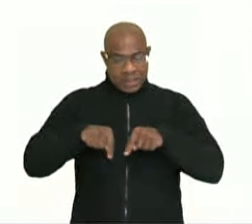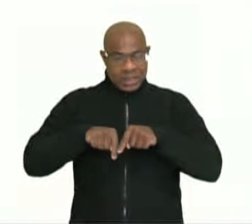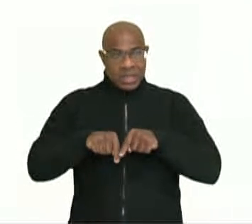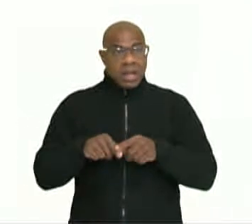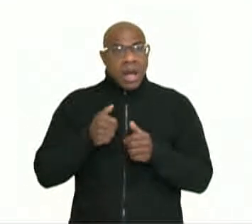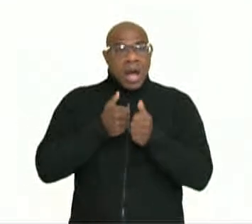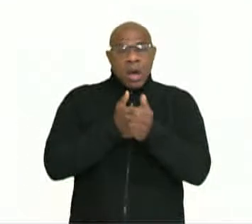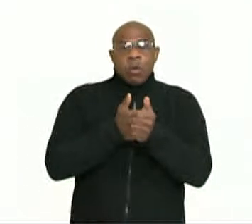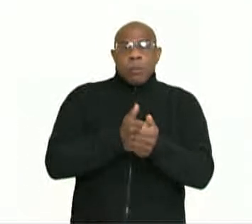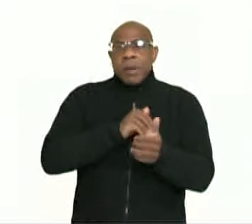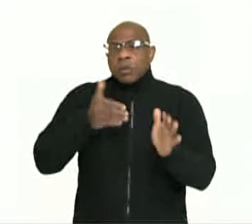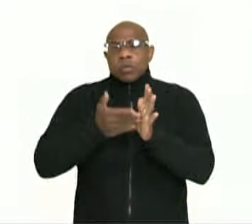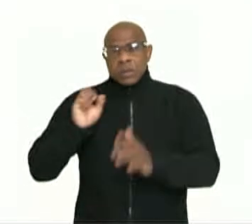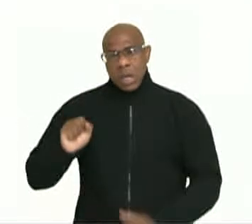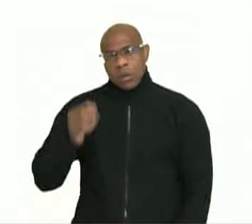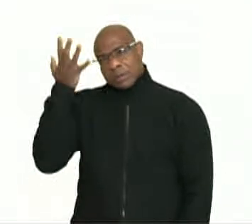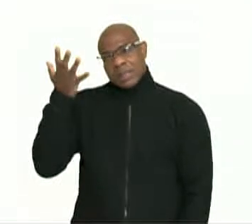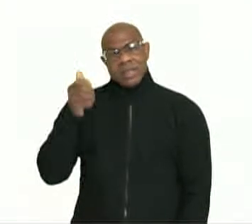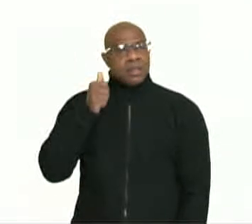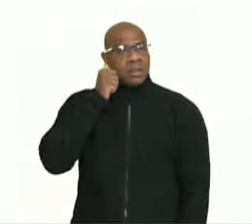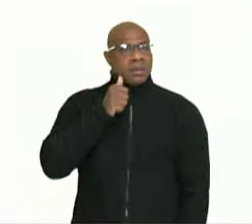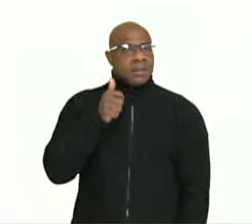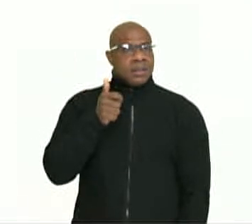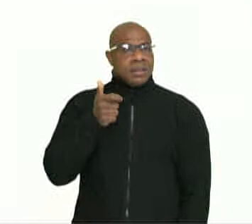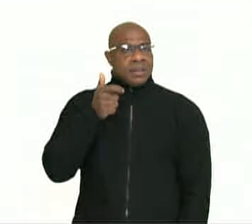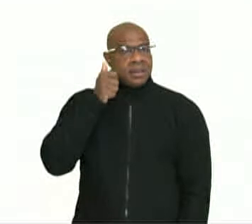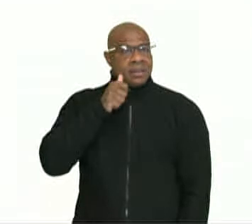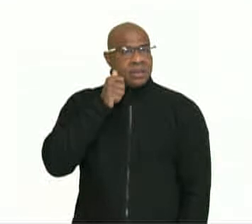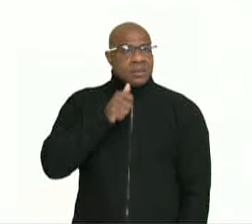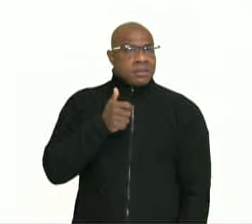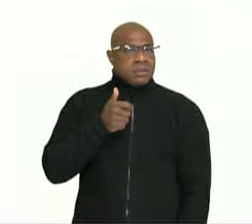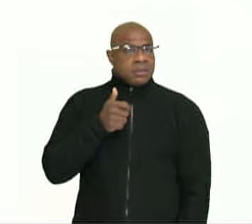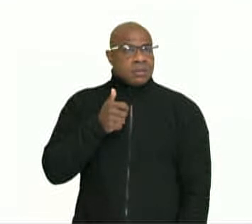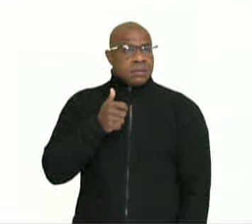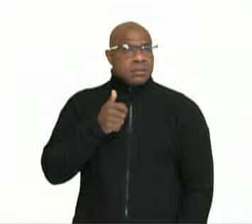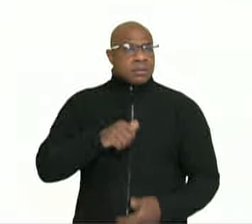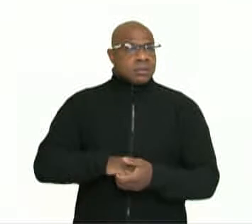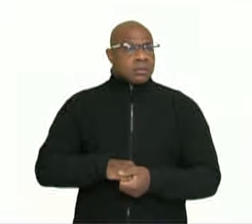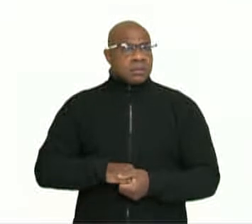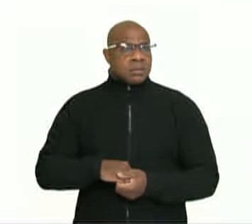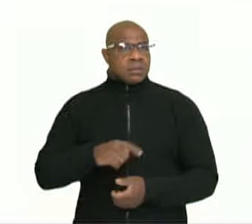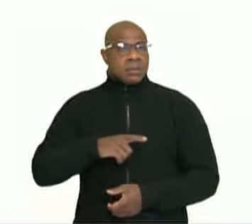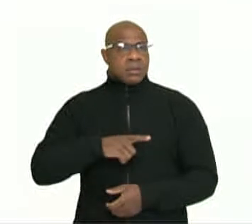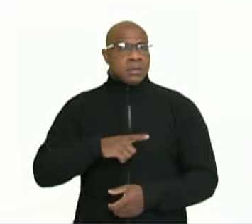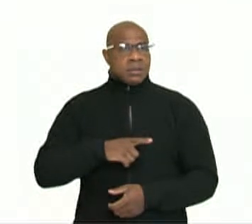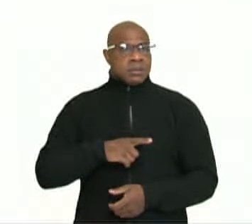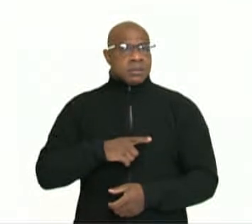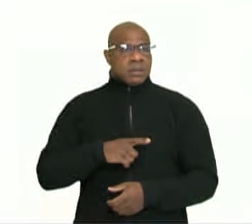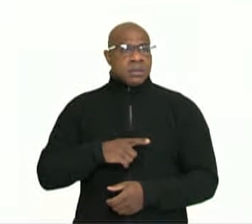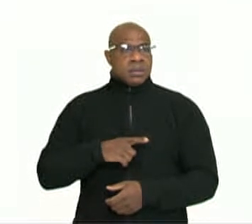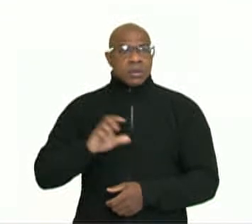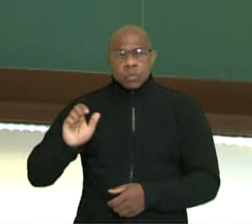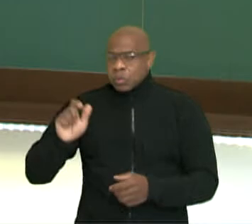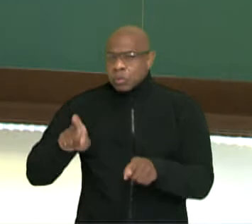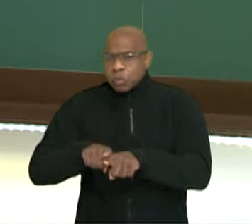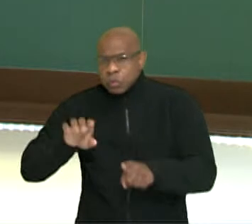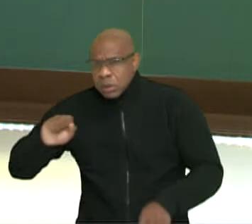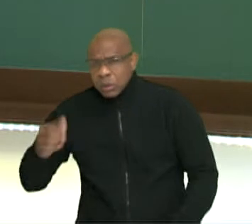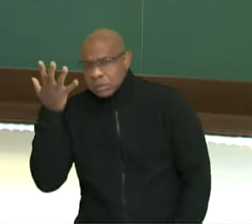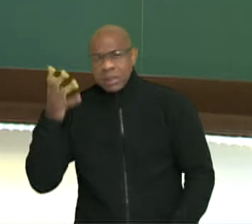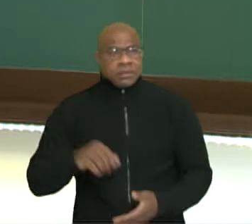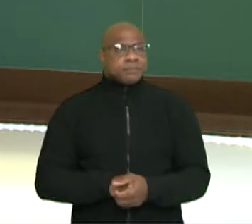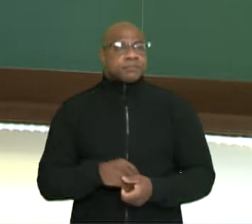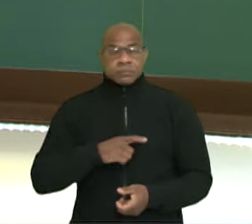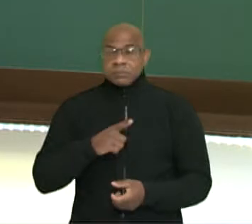acompanham tudo o que acontece com a Riley. Os principais eventos do dia são guardados em esferas. Esferas,